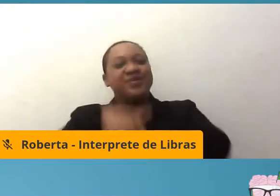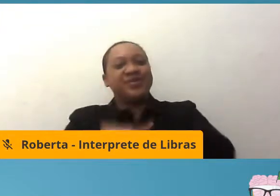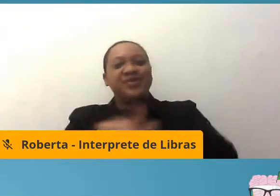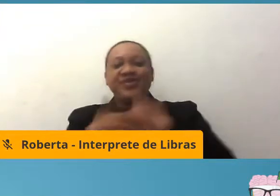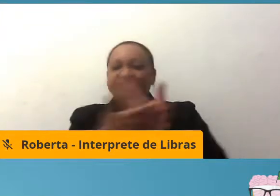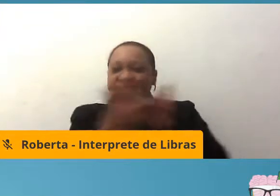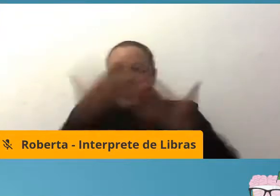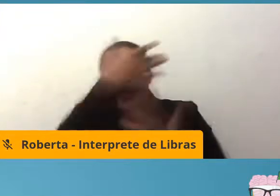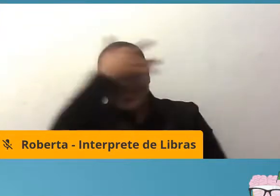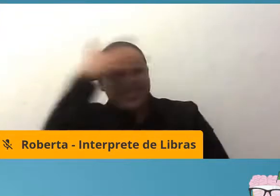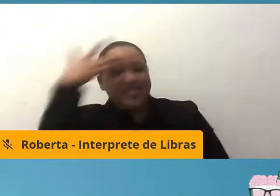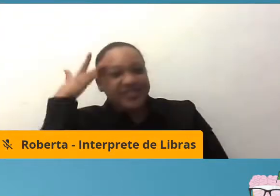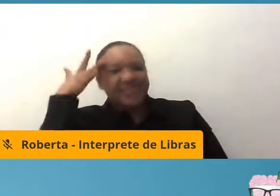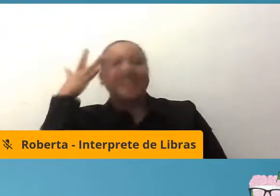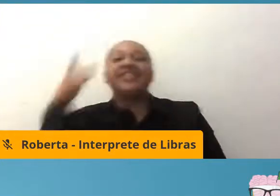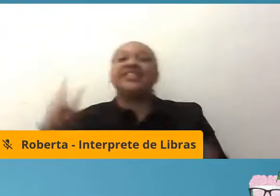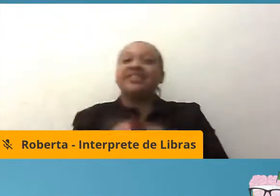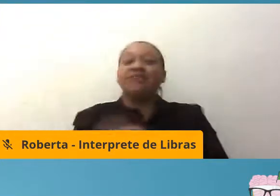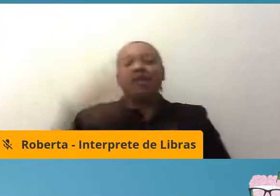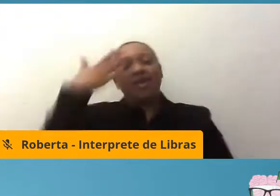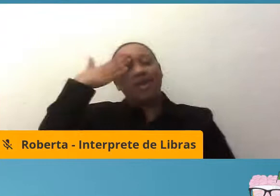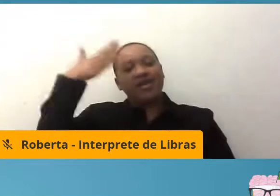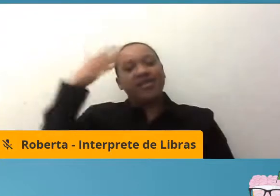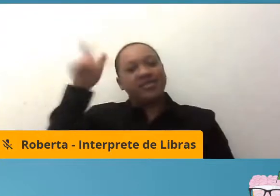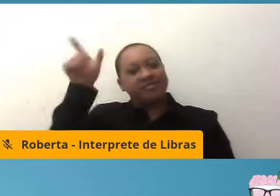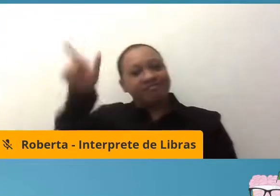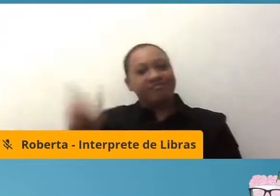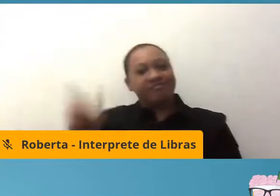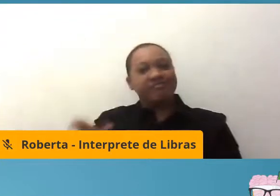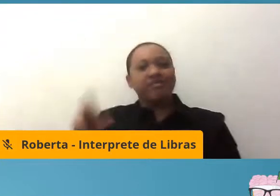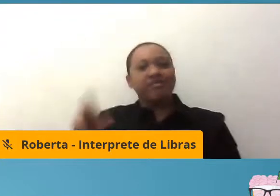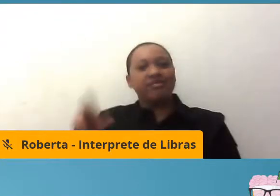a Claísa pela oportunidade de estar aqui.